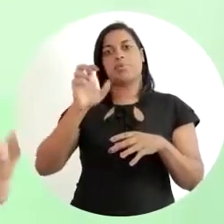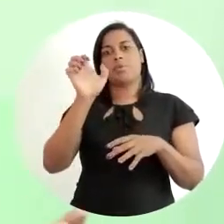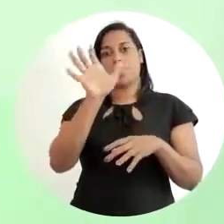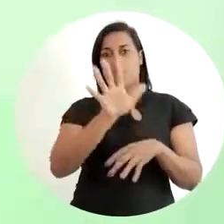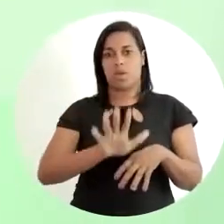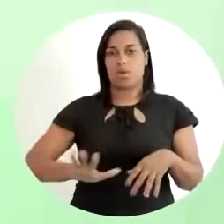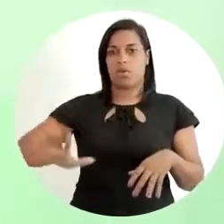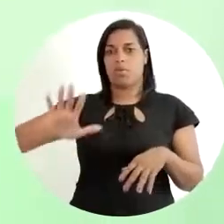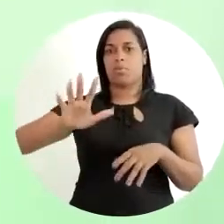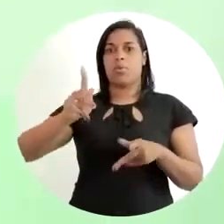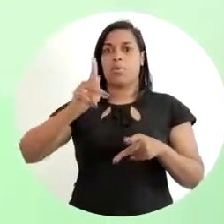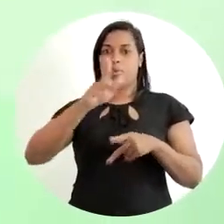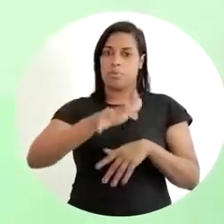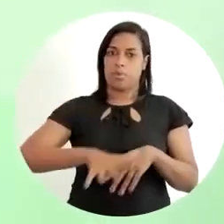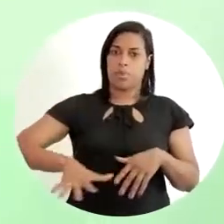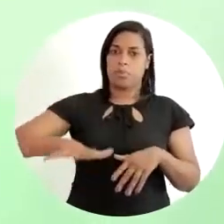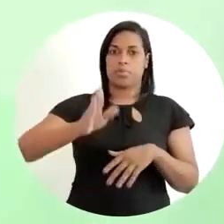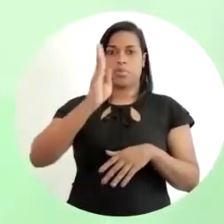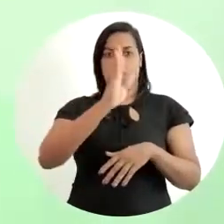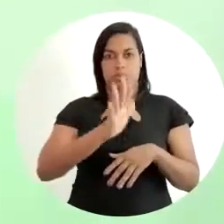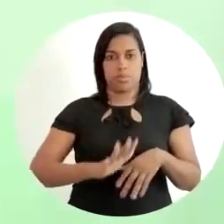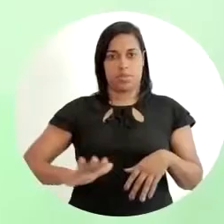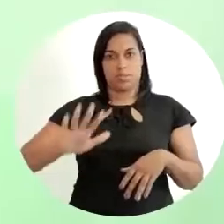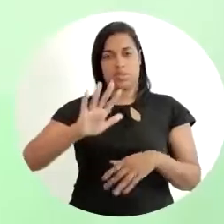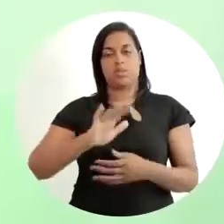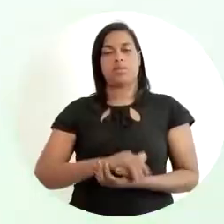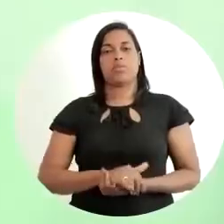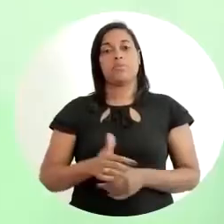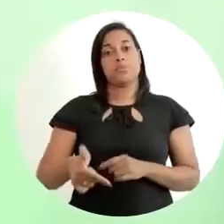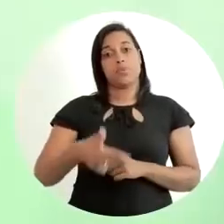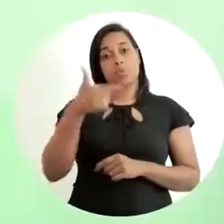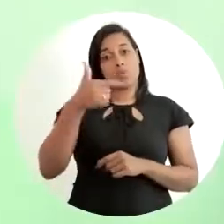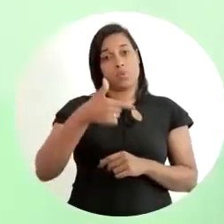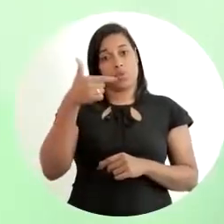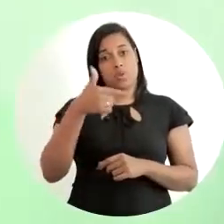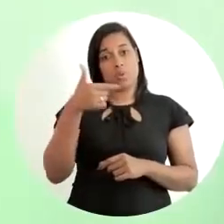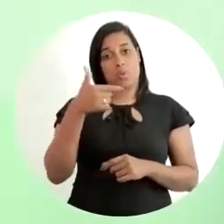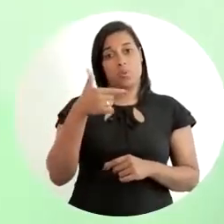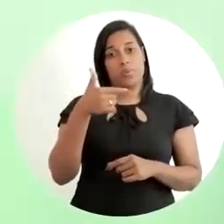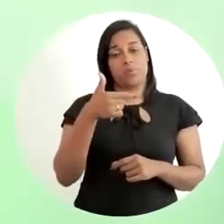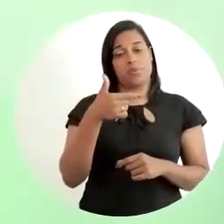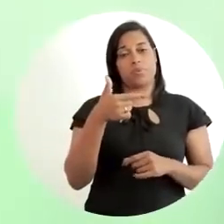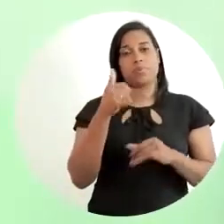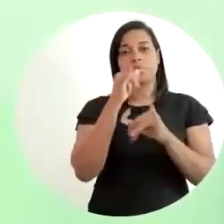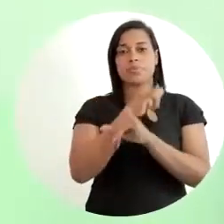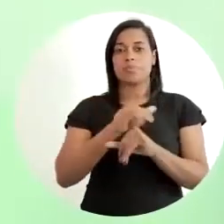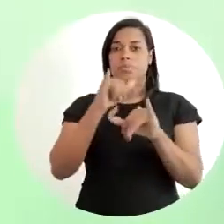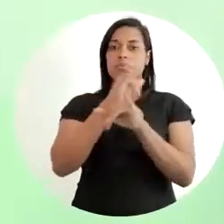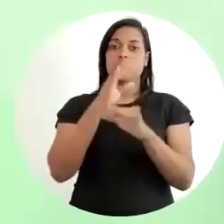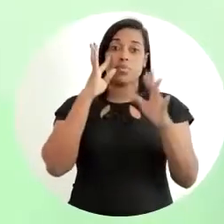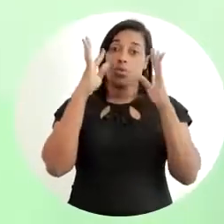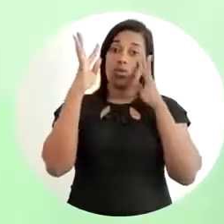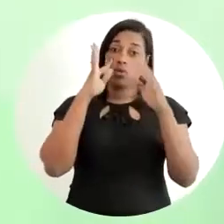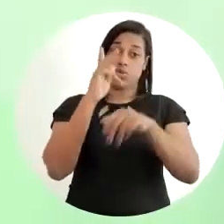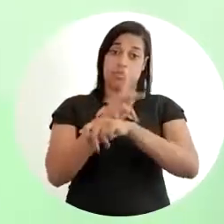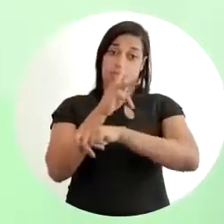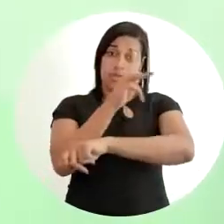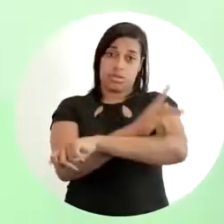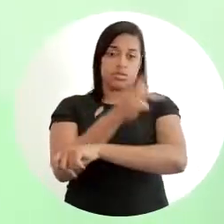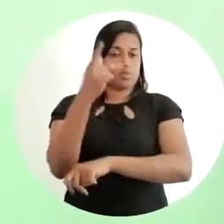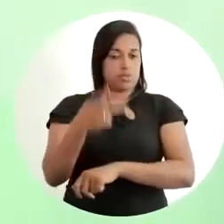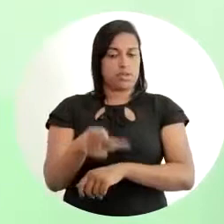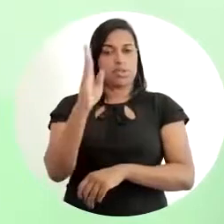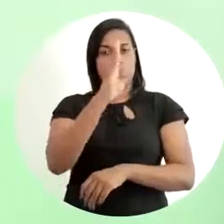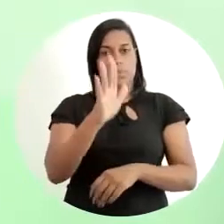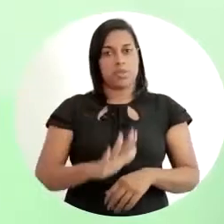cultural europeu para a população brasileira. O segundo momento que nós indicamos de teorias